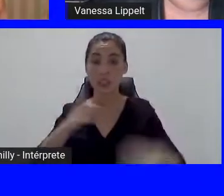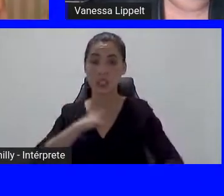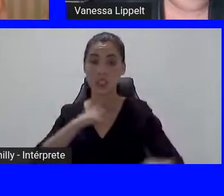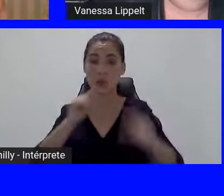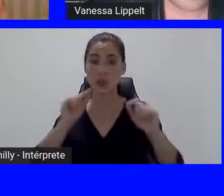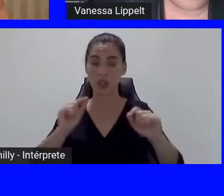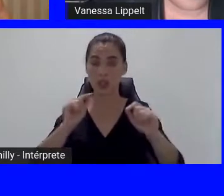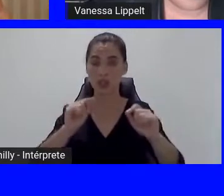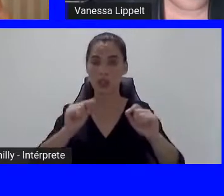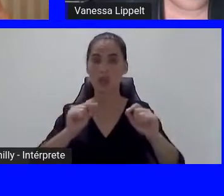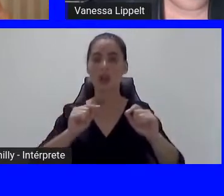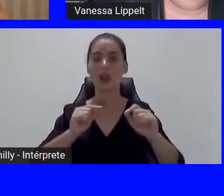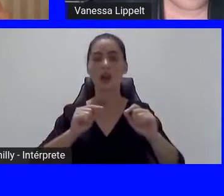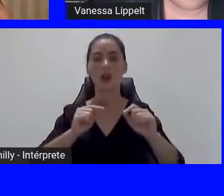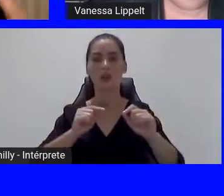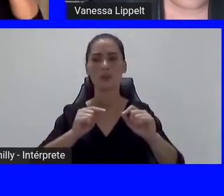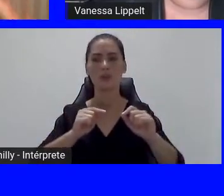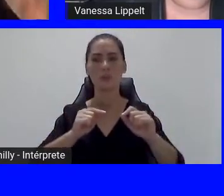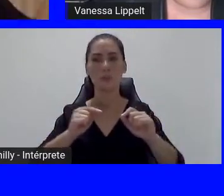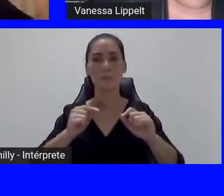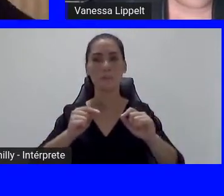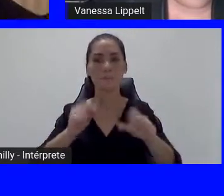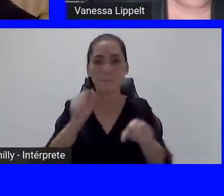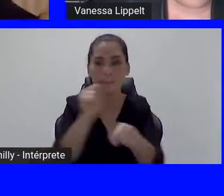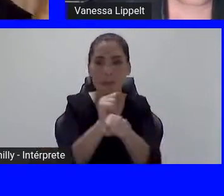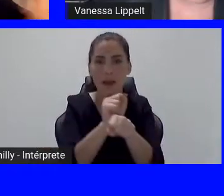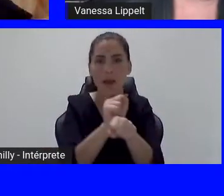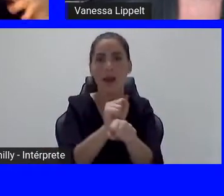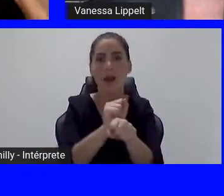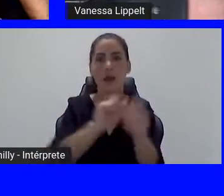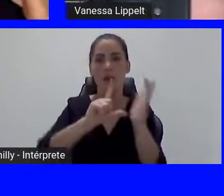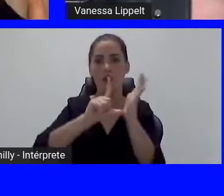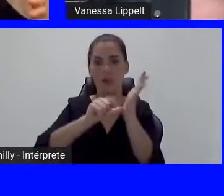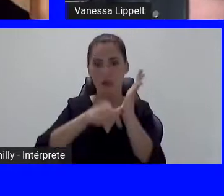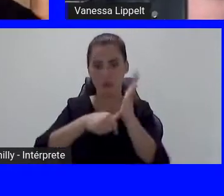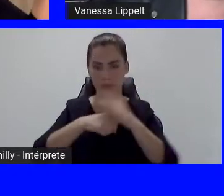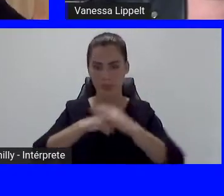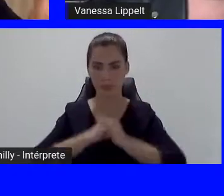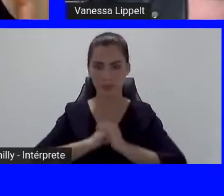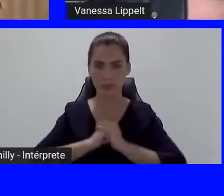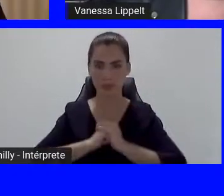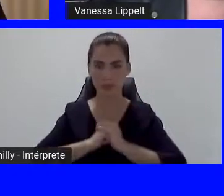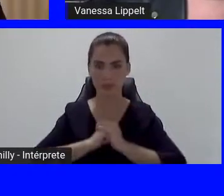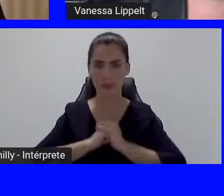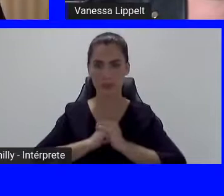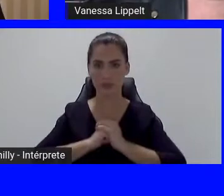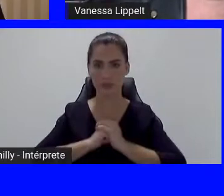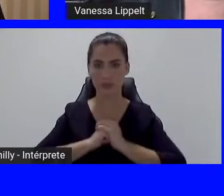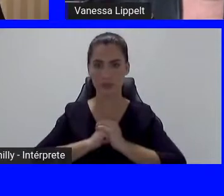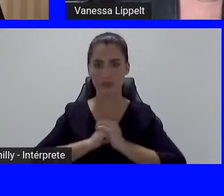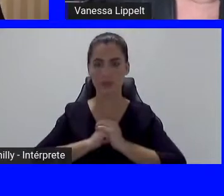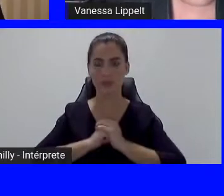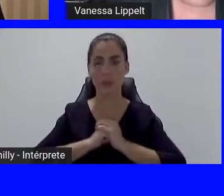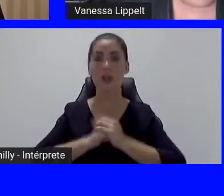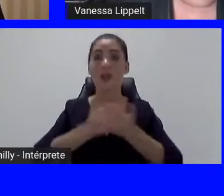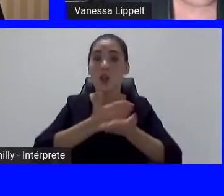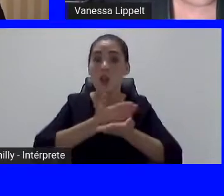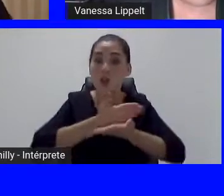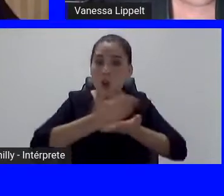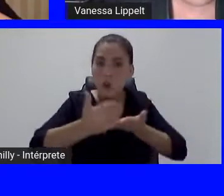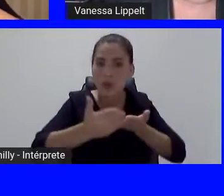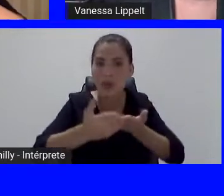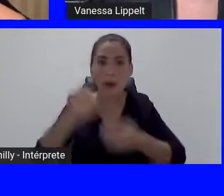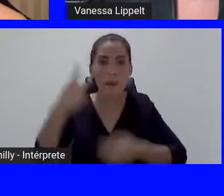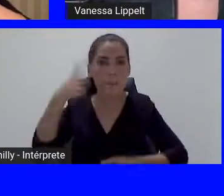conter a pauta de retrocesso e avançar em pautas que possam minimamente dar conforto para que o próximo presidente da República